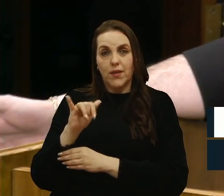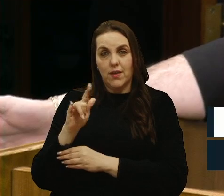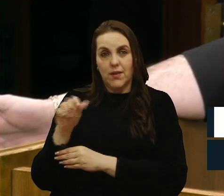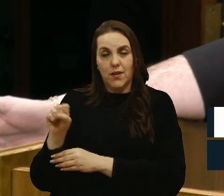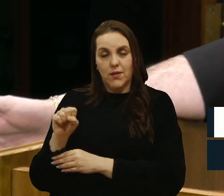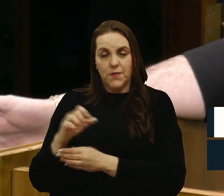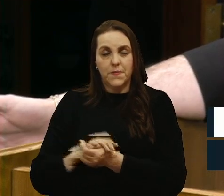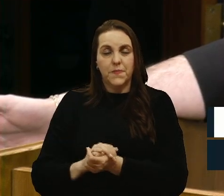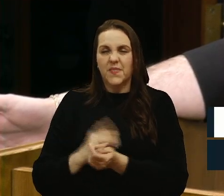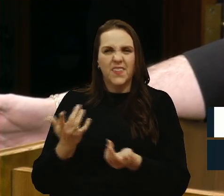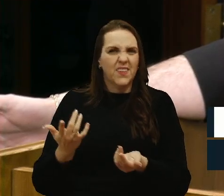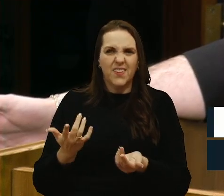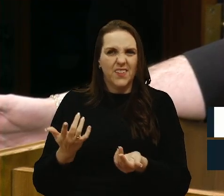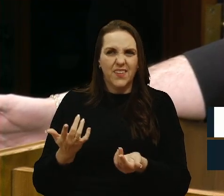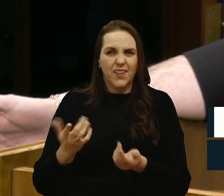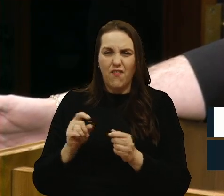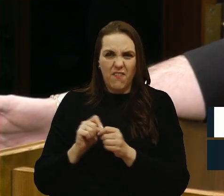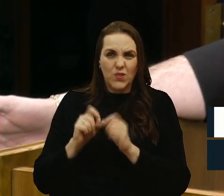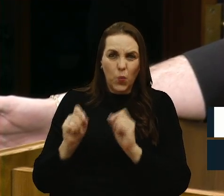Daí não tem o que fazer.